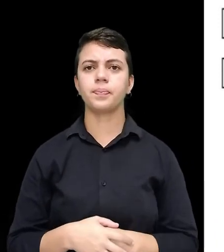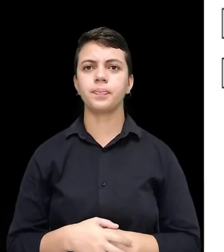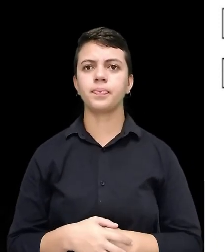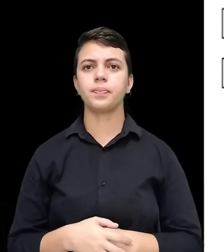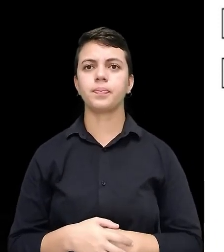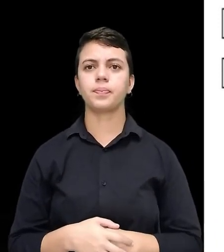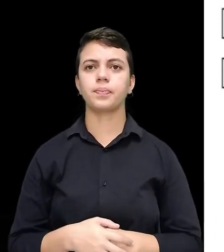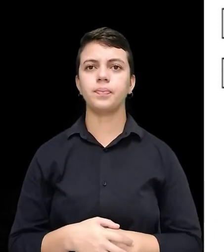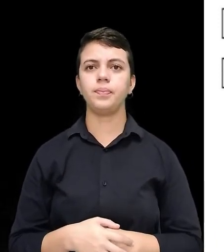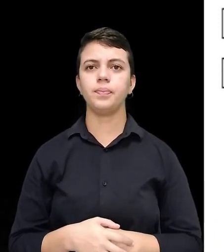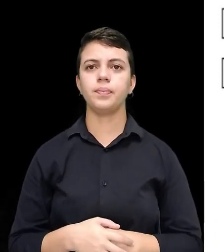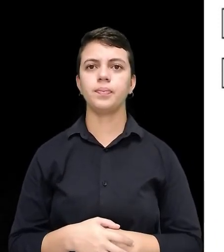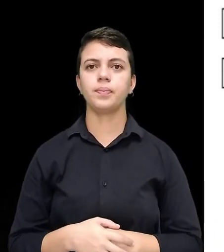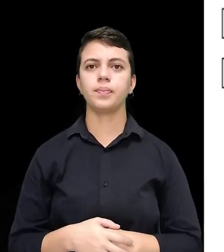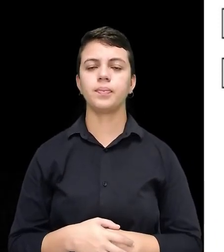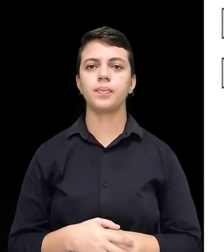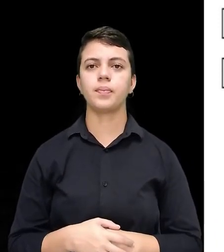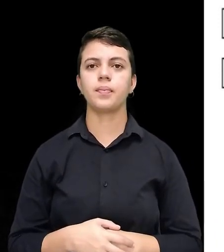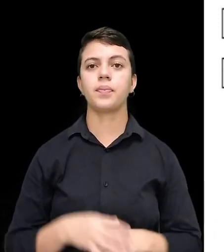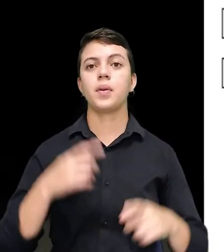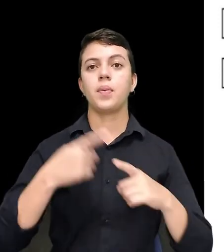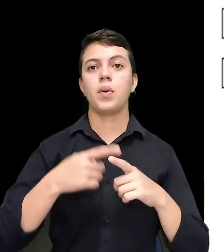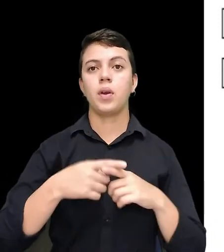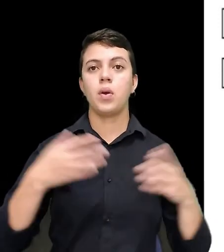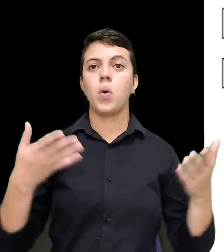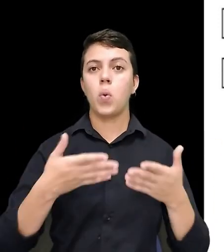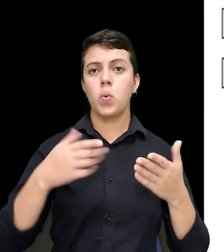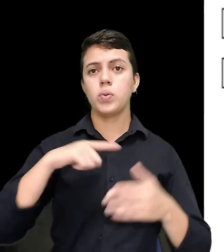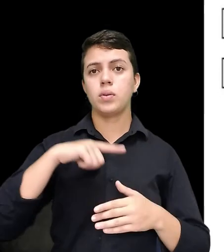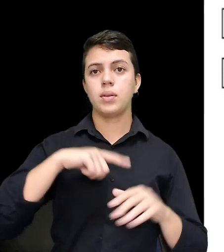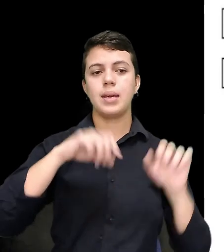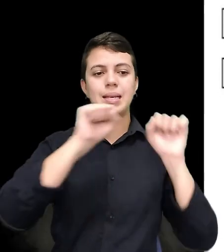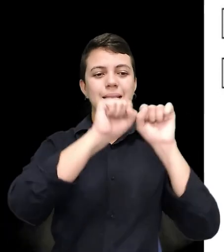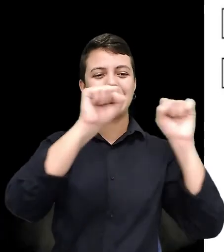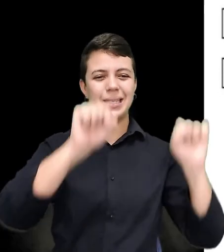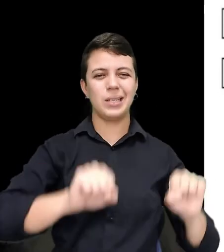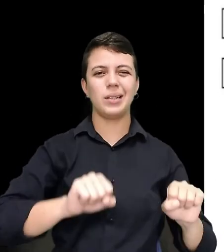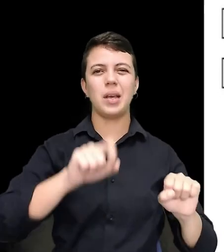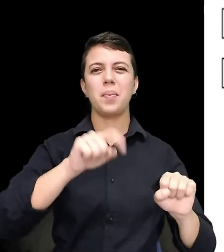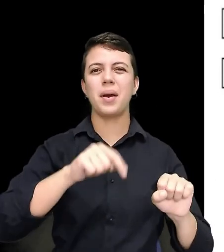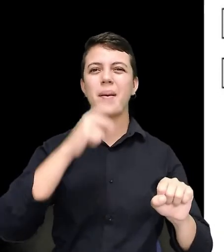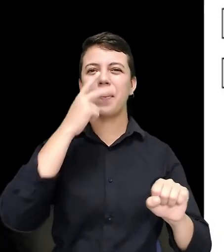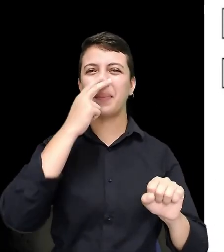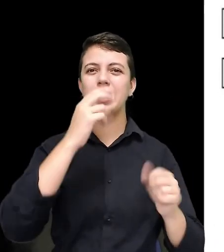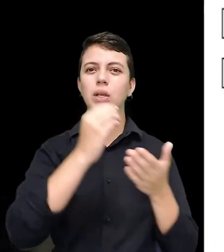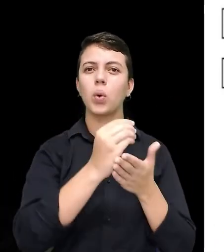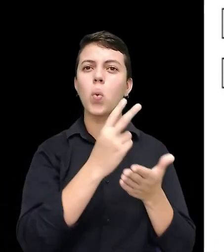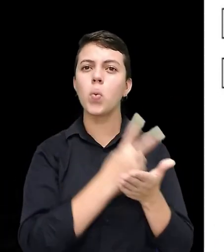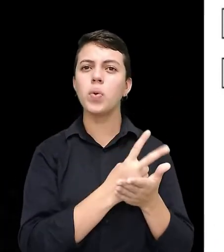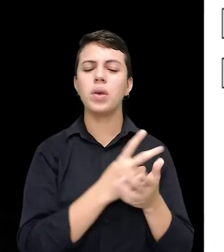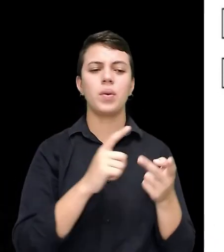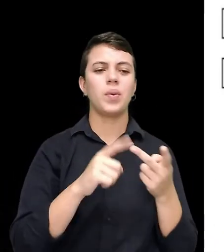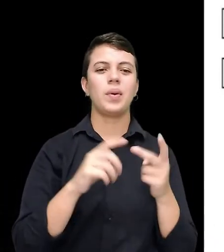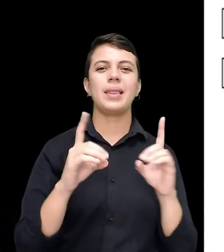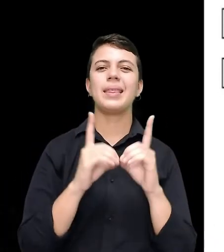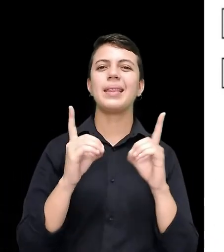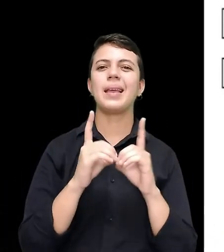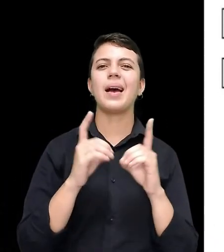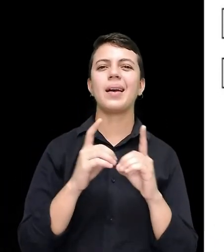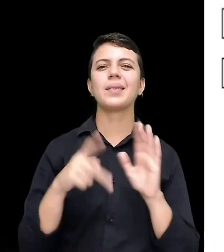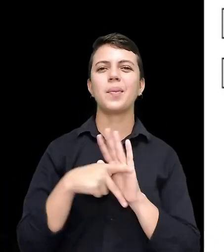com um sistema, né, muito fechado para essa organização também do currículo e da nossa didática enquanto